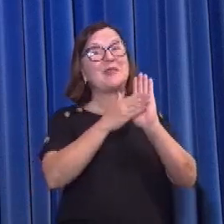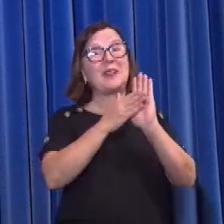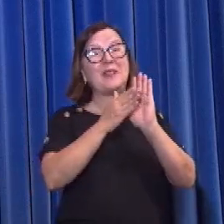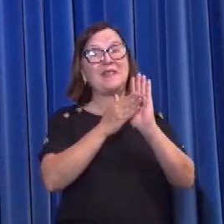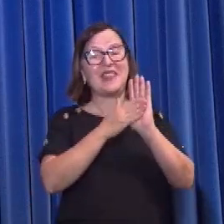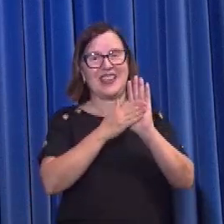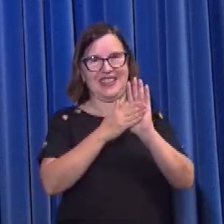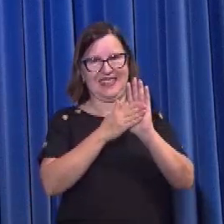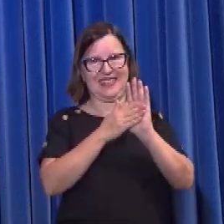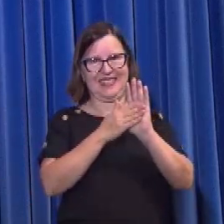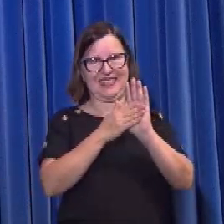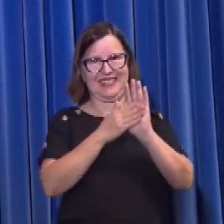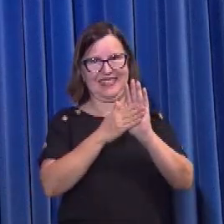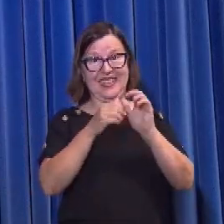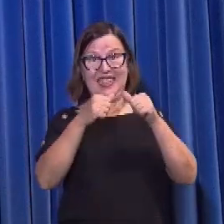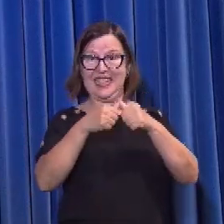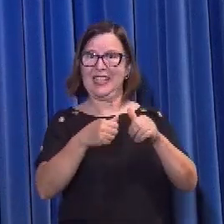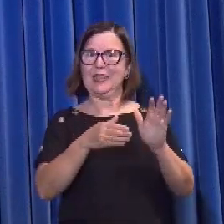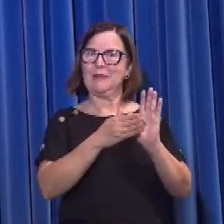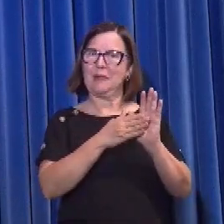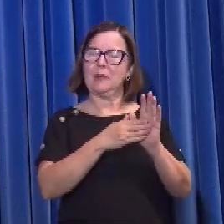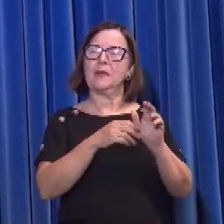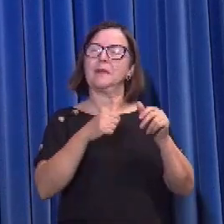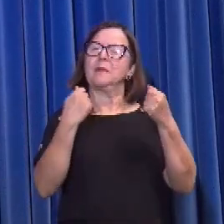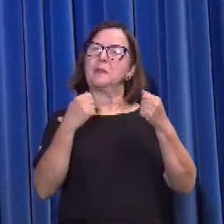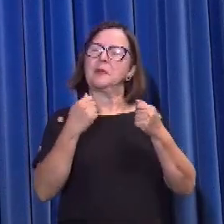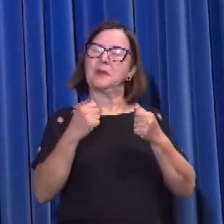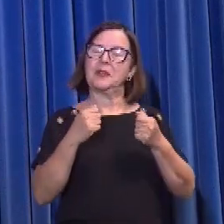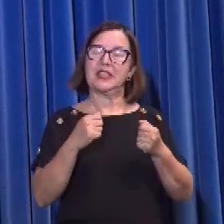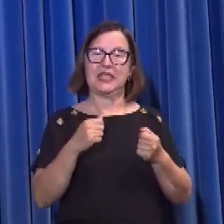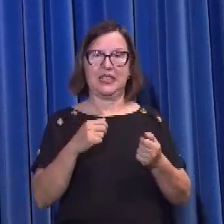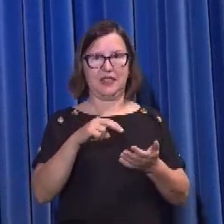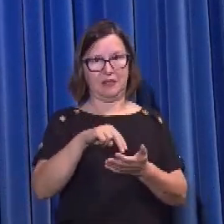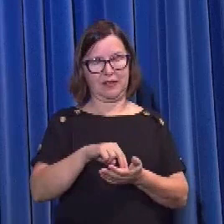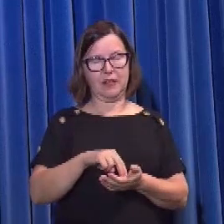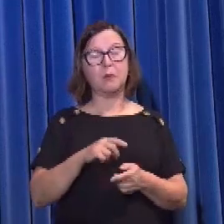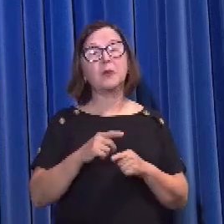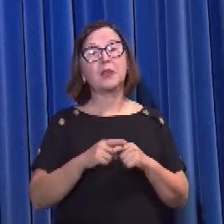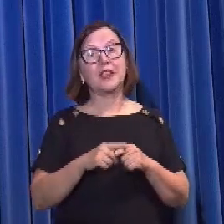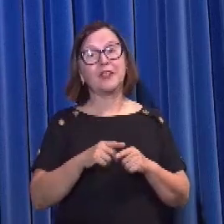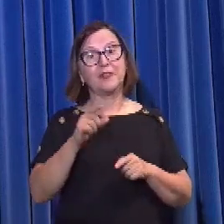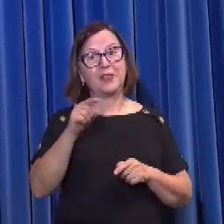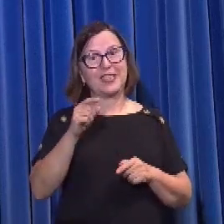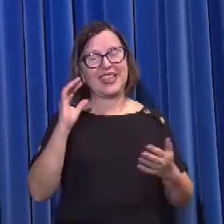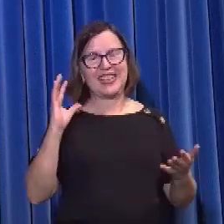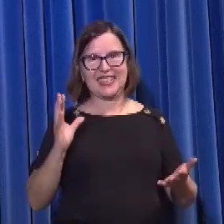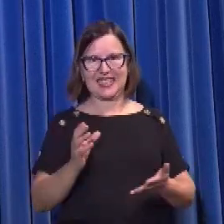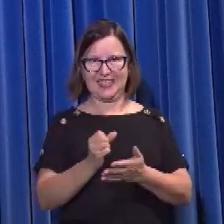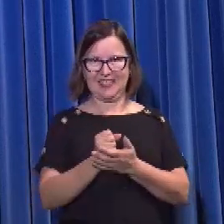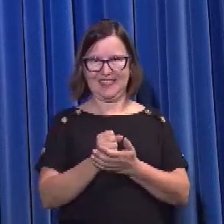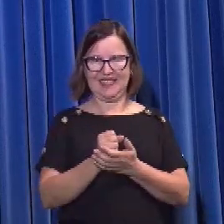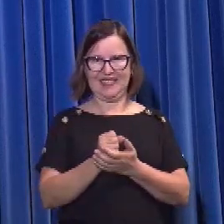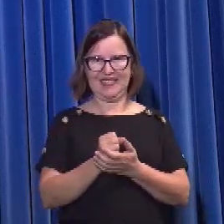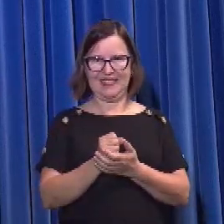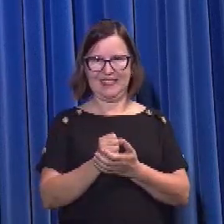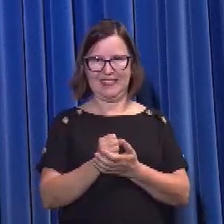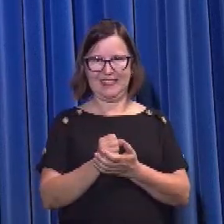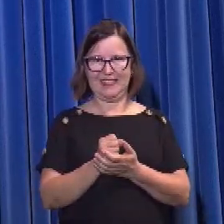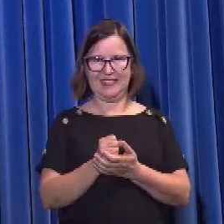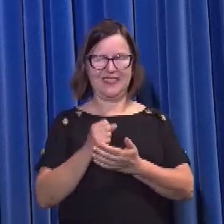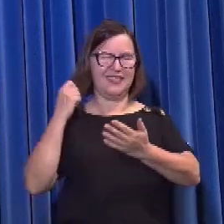E esse propósito precisa ser estabelecido. Por quê? Porque você foi salvo desde